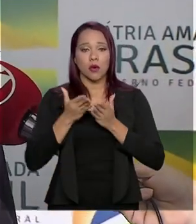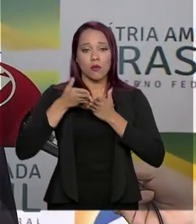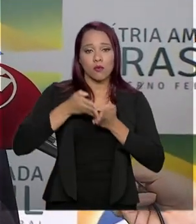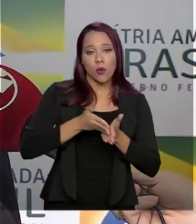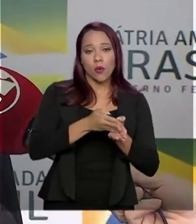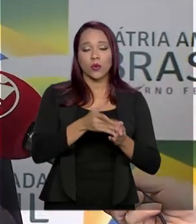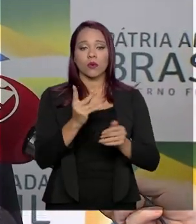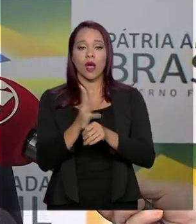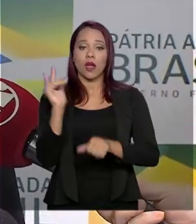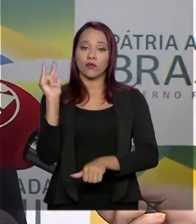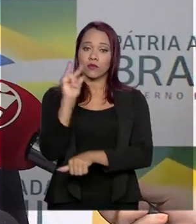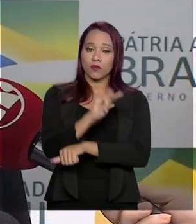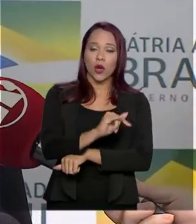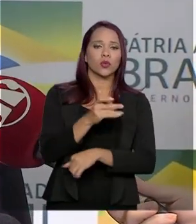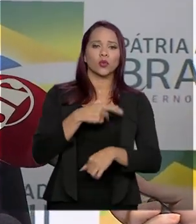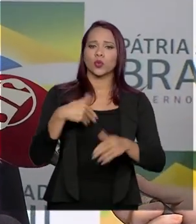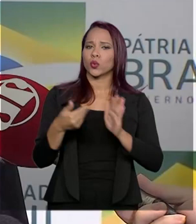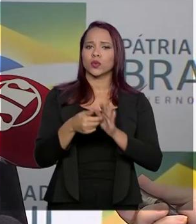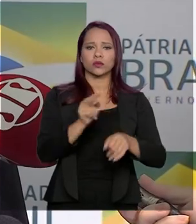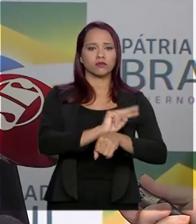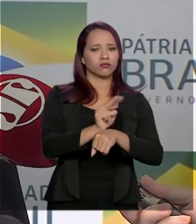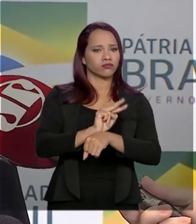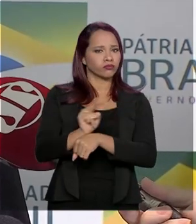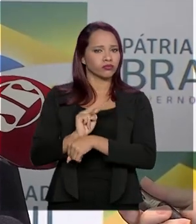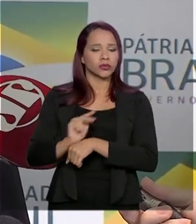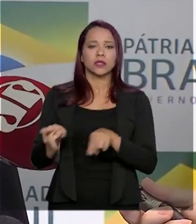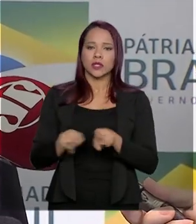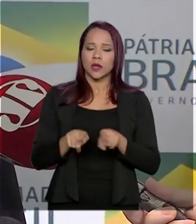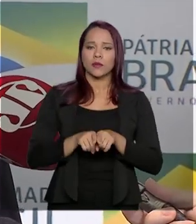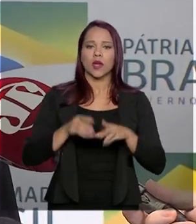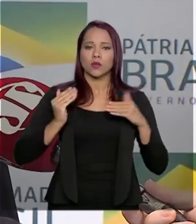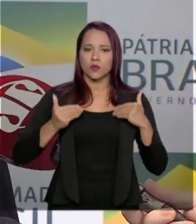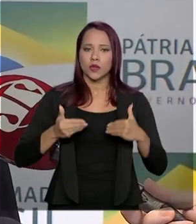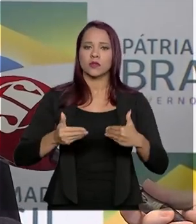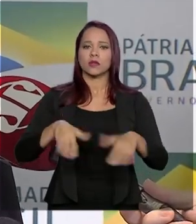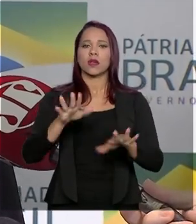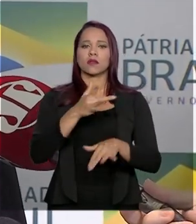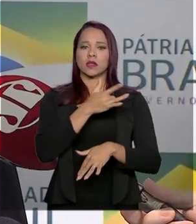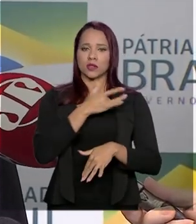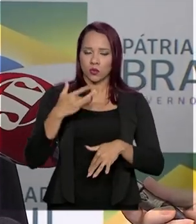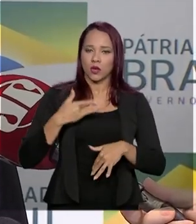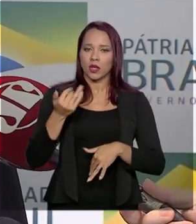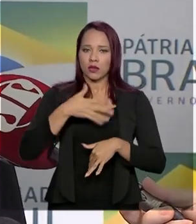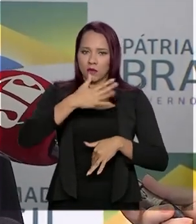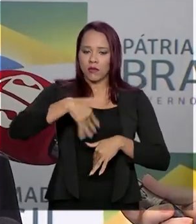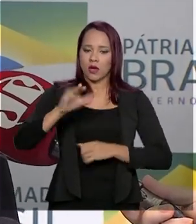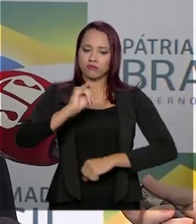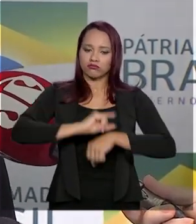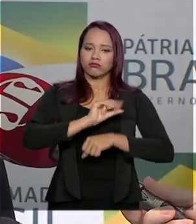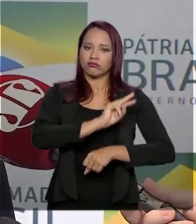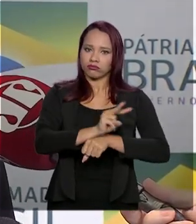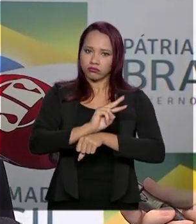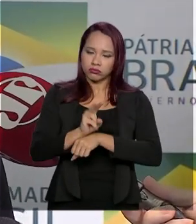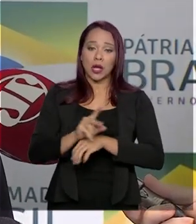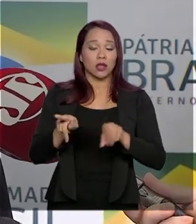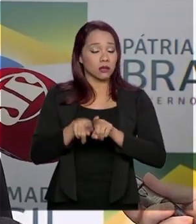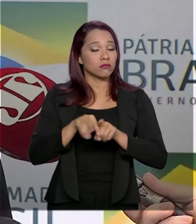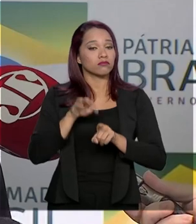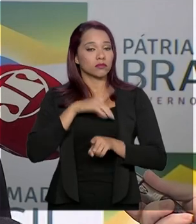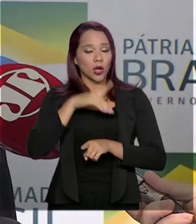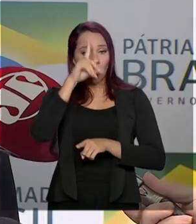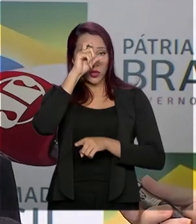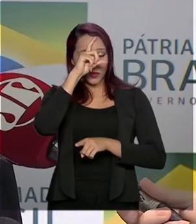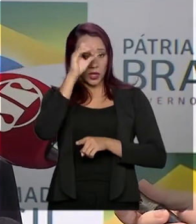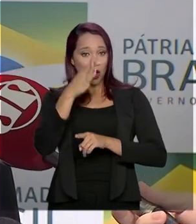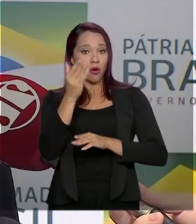aeroportos estão vigiados. Existe também lá no Ministério da Saúde um centro de monitoramento. Existem aqueles hospitais de